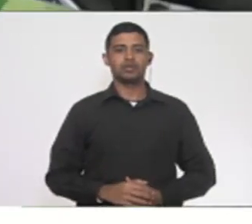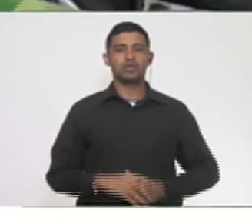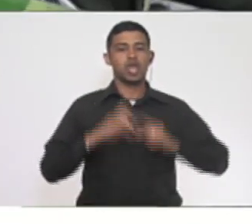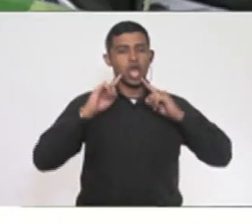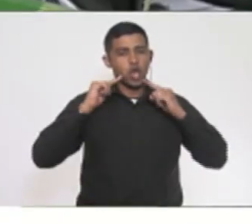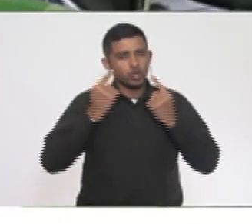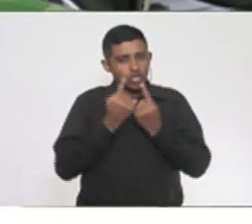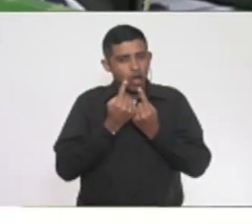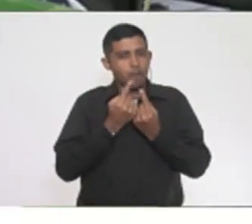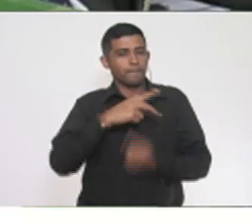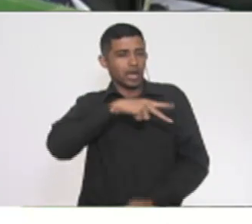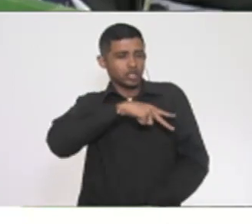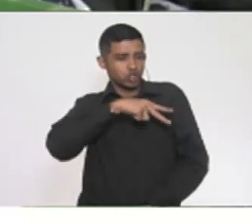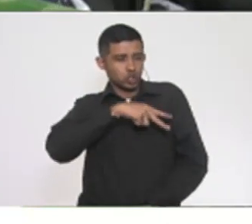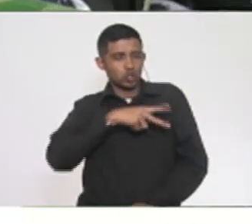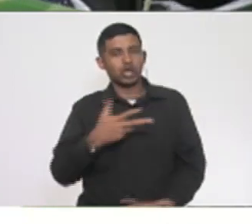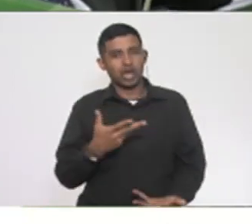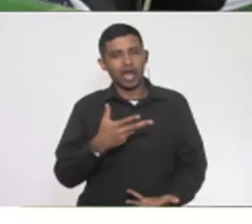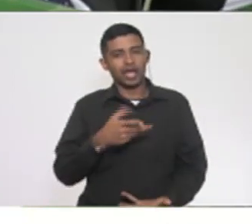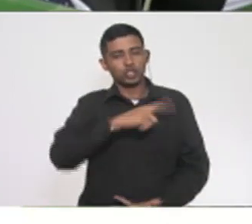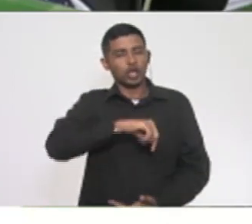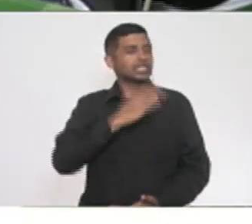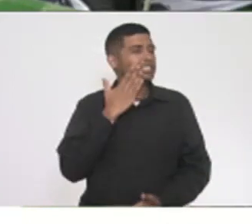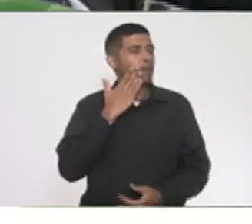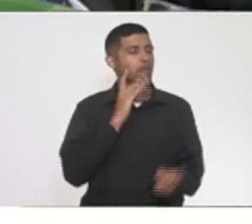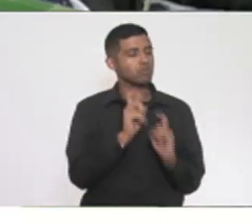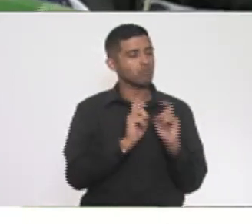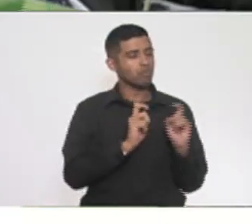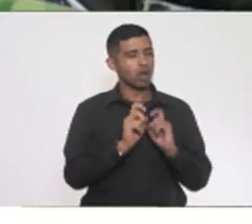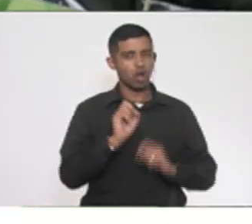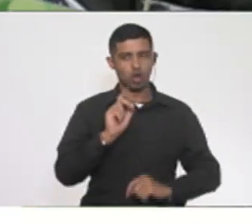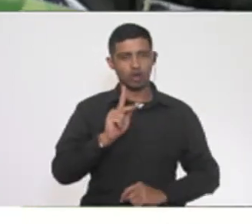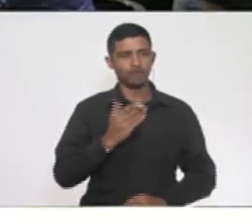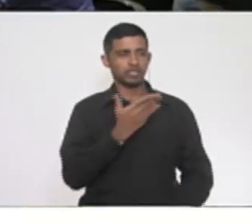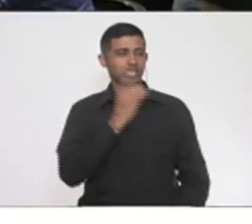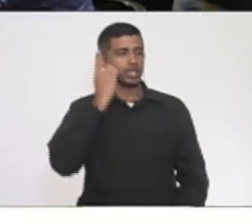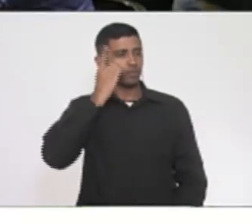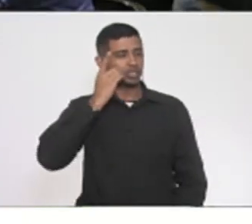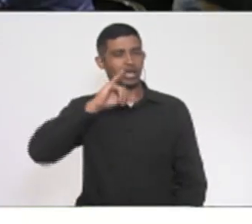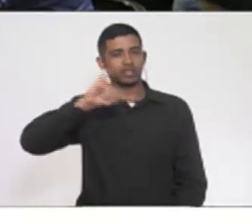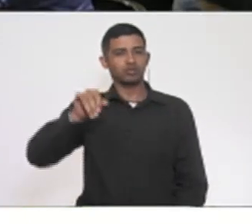fechada, entender que tipo de articulação nós vamos fazer a isso. Deputado Jair Bittencourt.